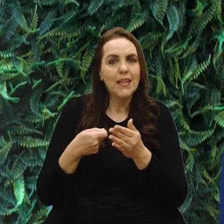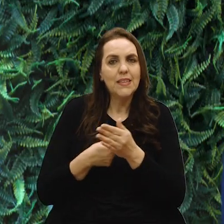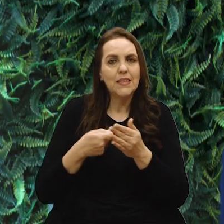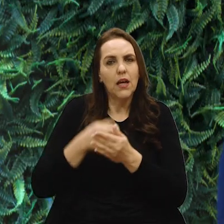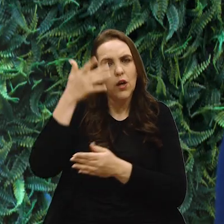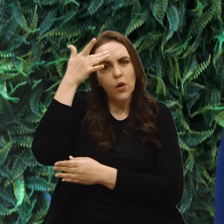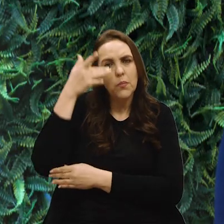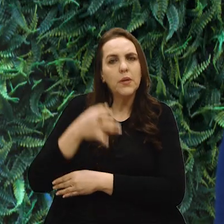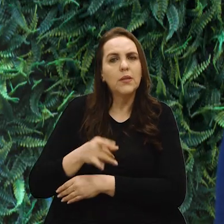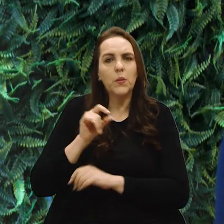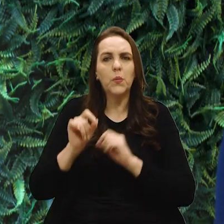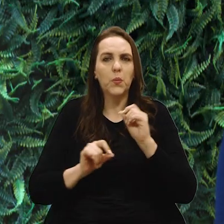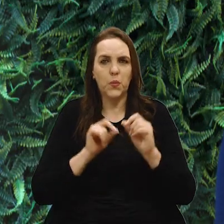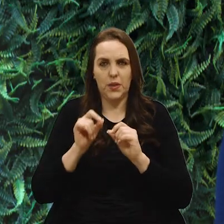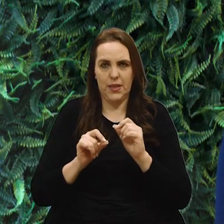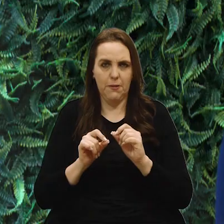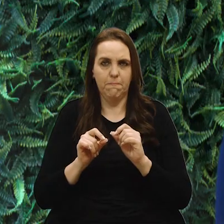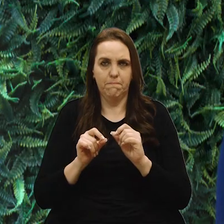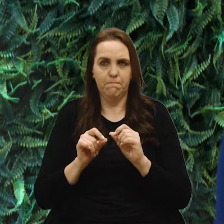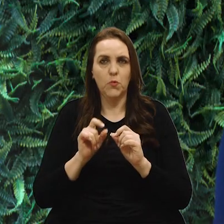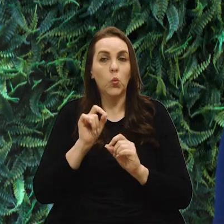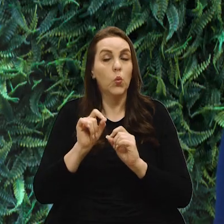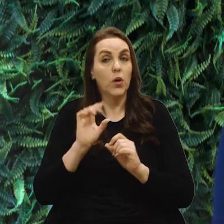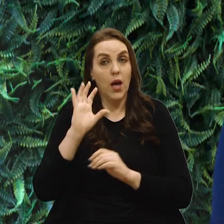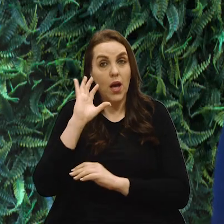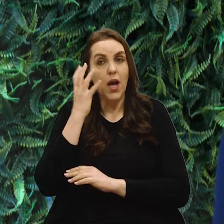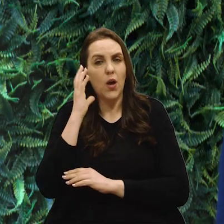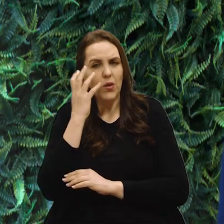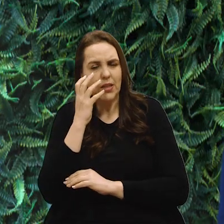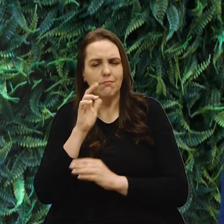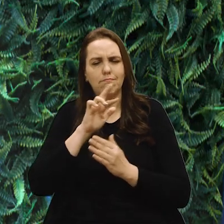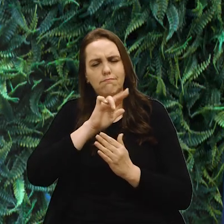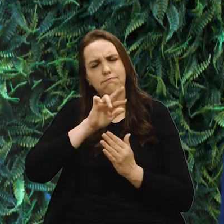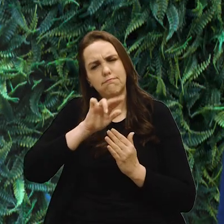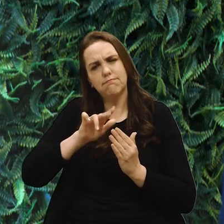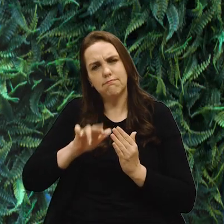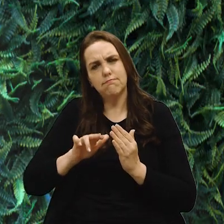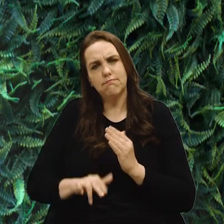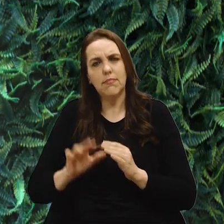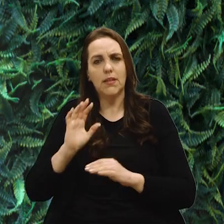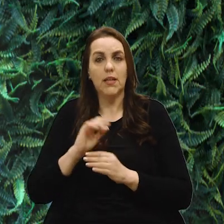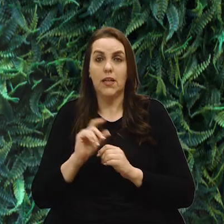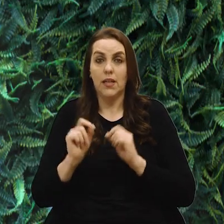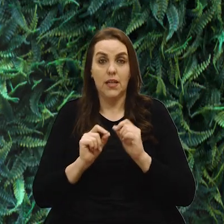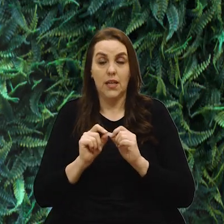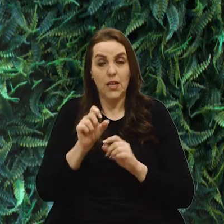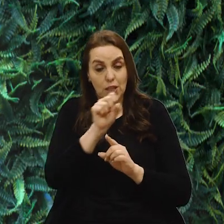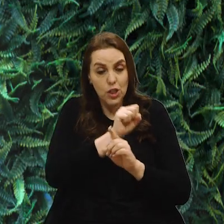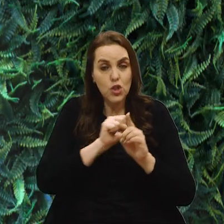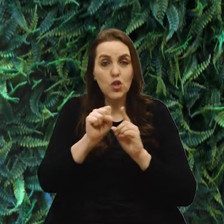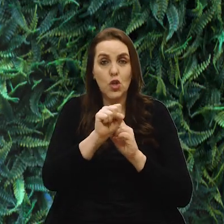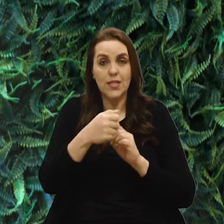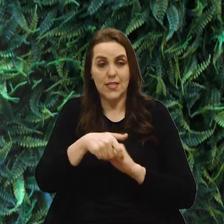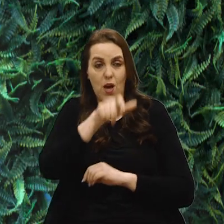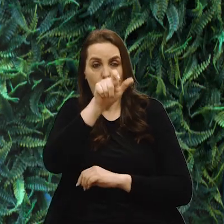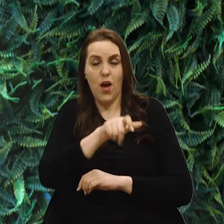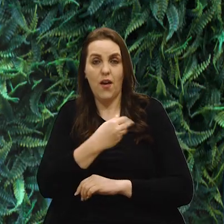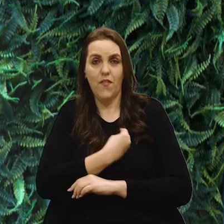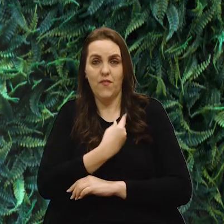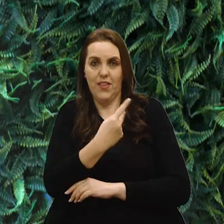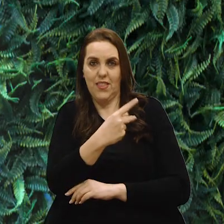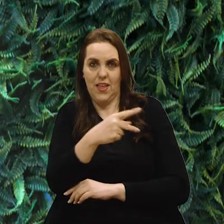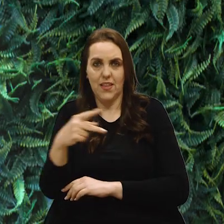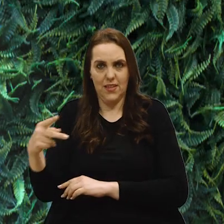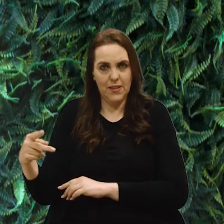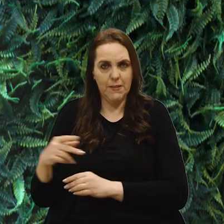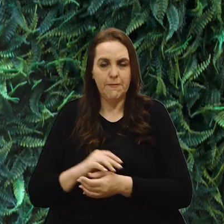tentar entender não só as causas, porque elas são multifatoriais e muitas vezes elas estão no plano social. Então, quando também a